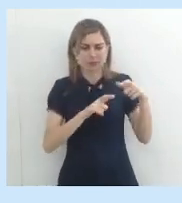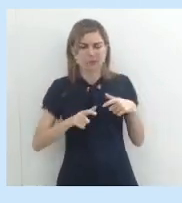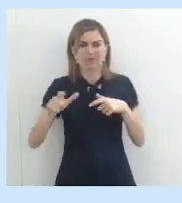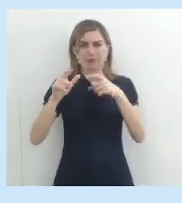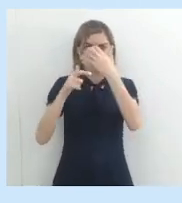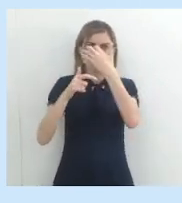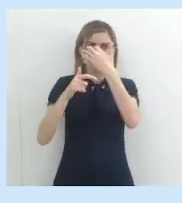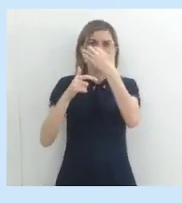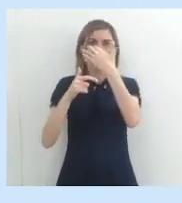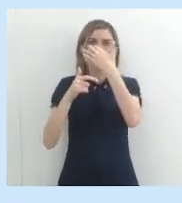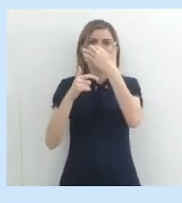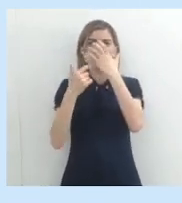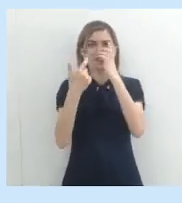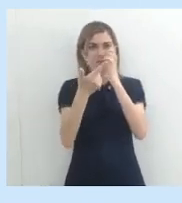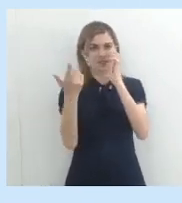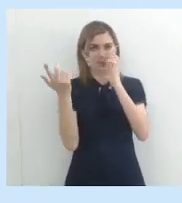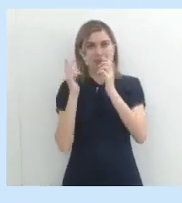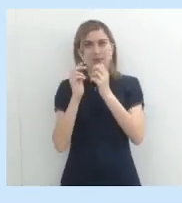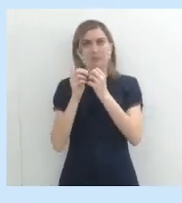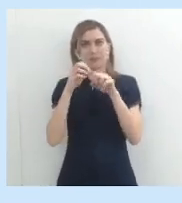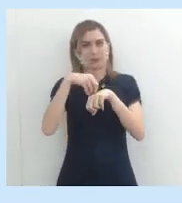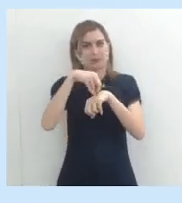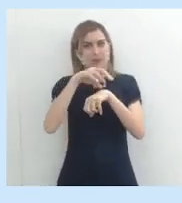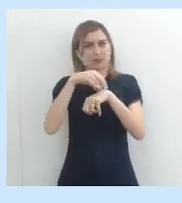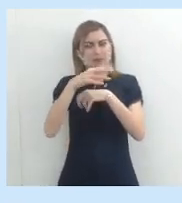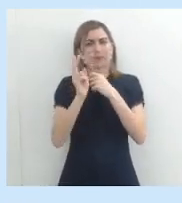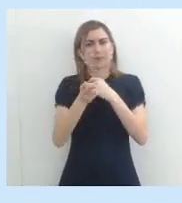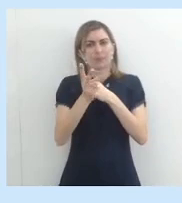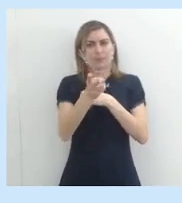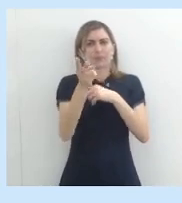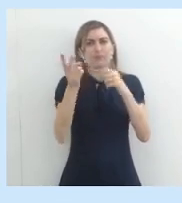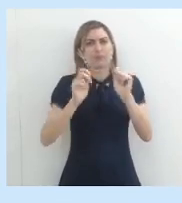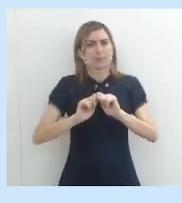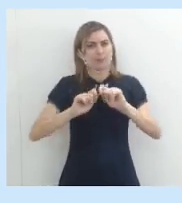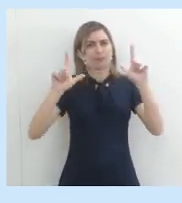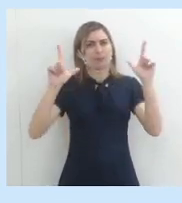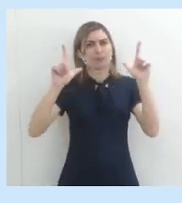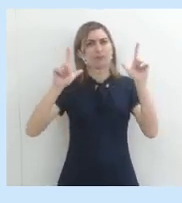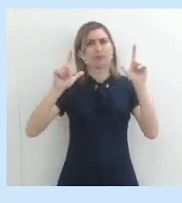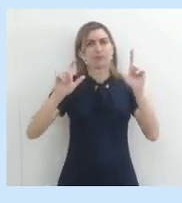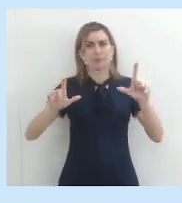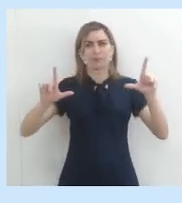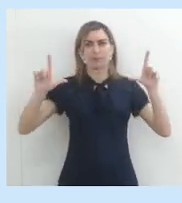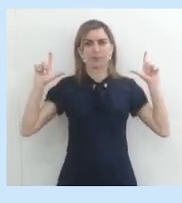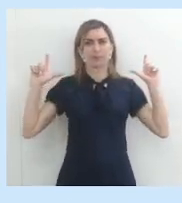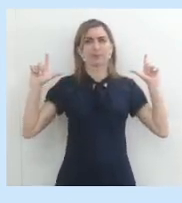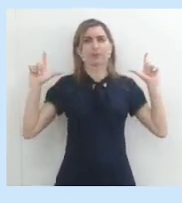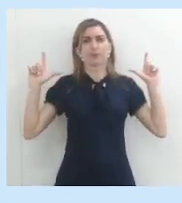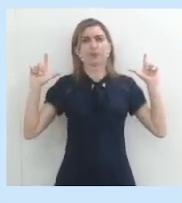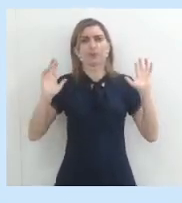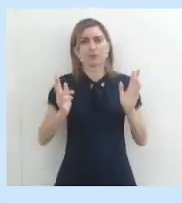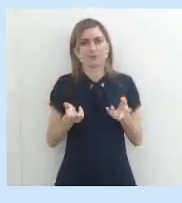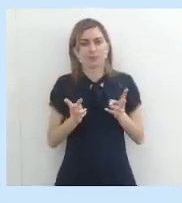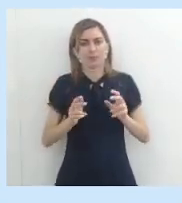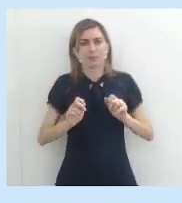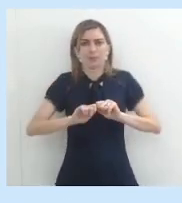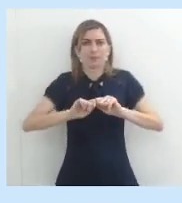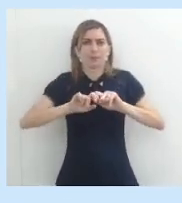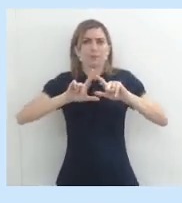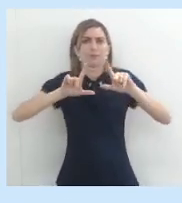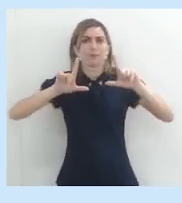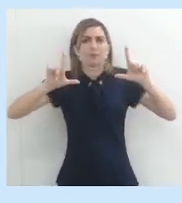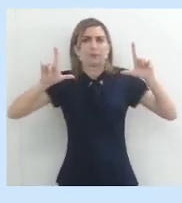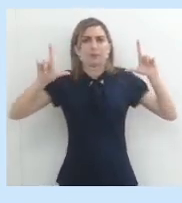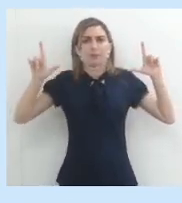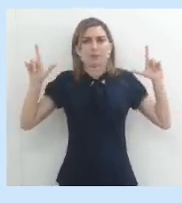tridimensionais, mas a forma de exposição dele, de apresentação, é numa tela. Então, que a tela, né, ela é ampla, né, ela tem a altura